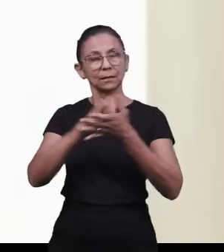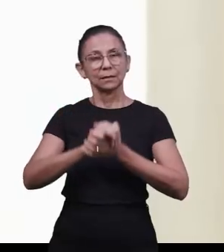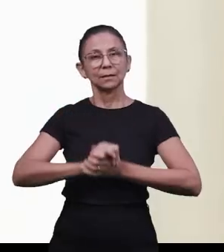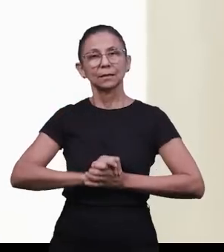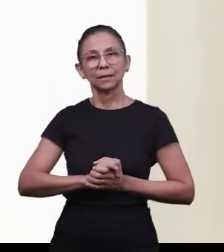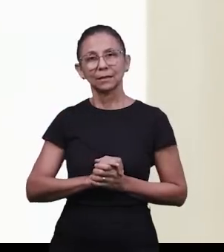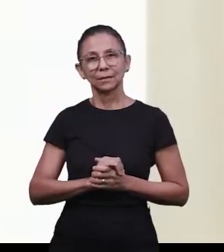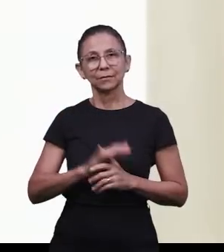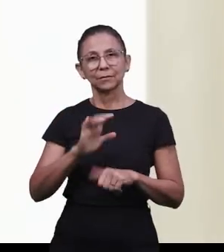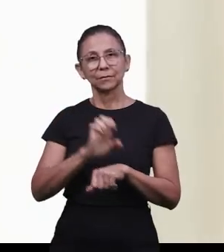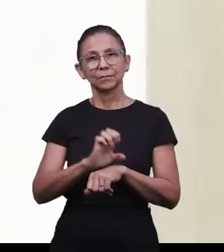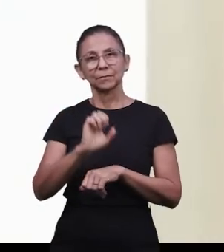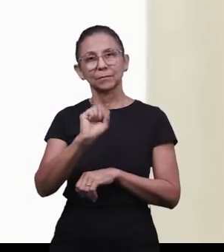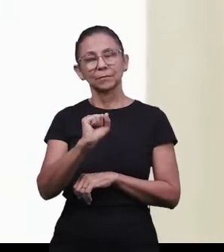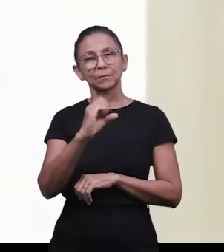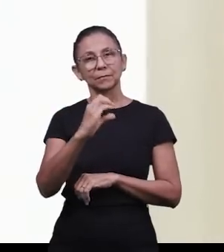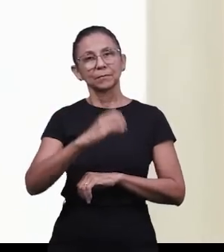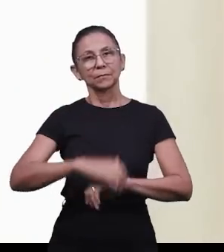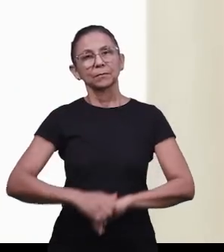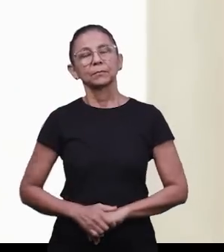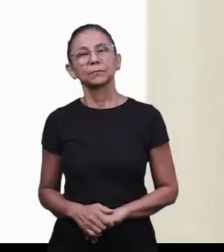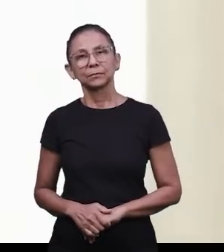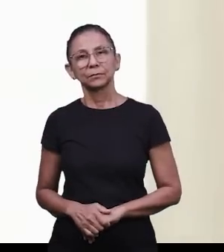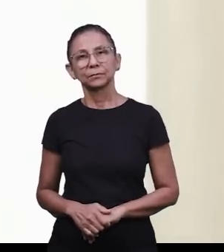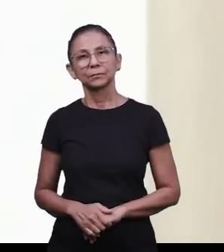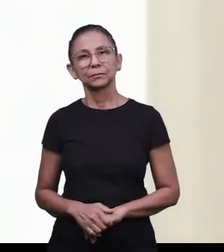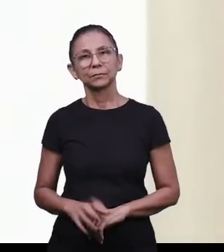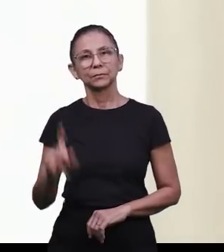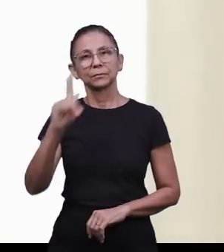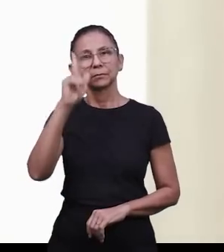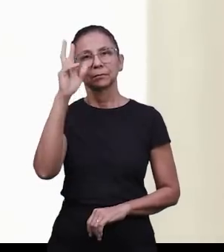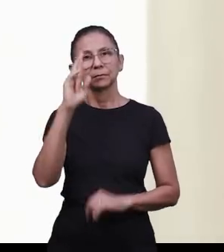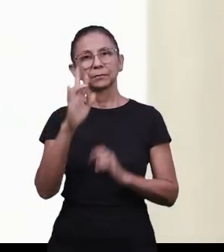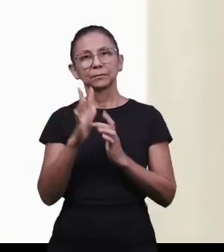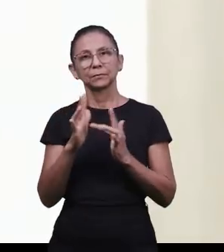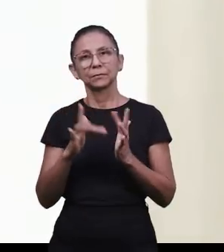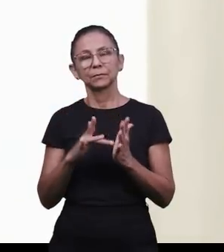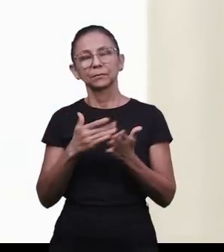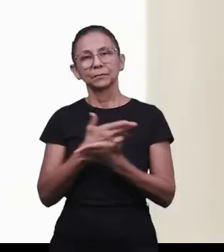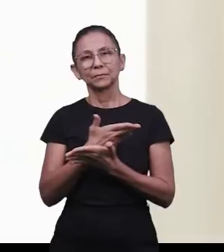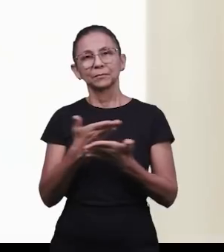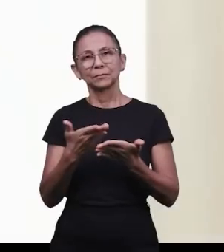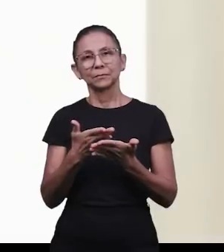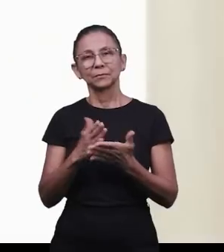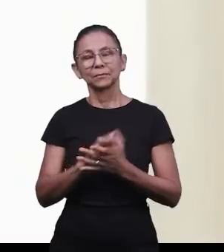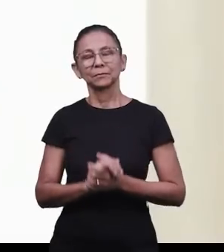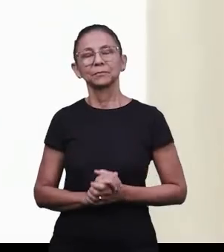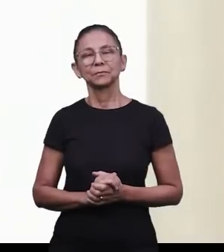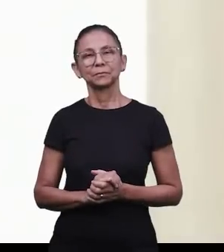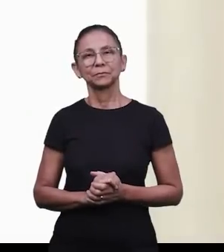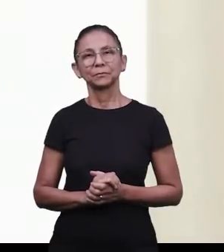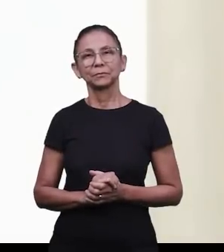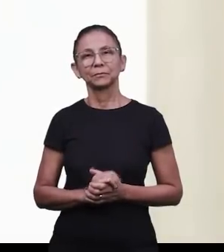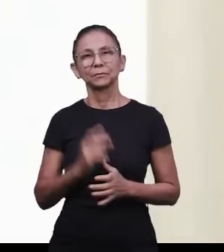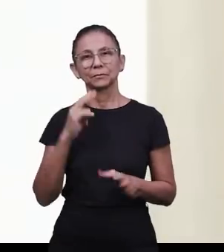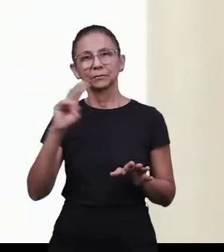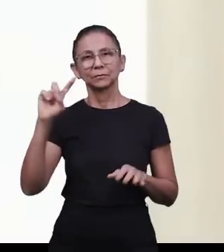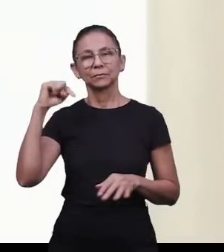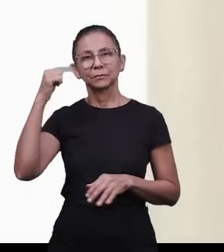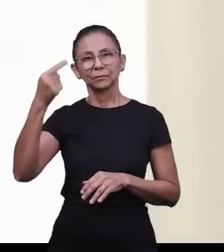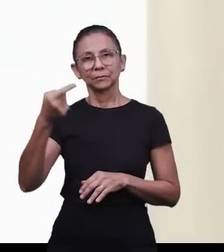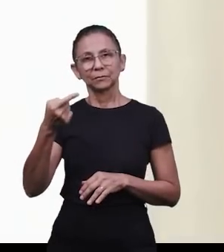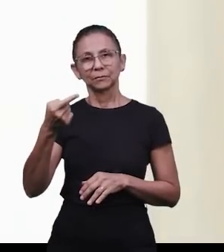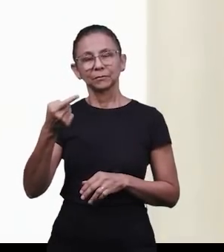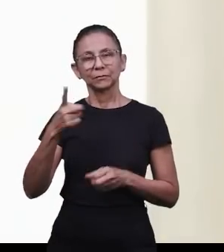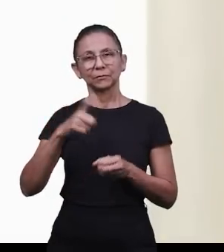as experiências vividas no estado de Santa Catarina. A paz do Senhor a todos e até a